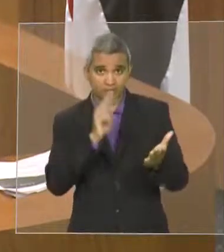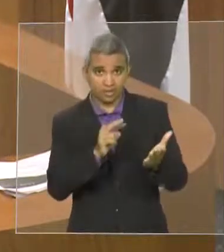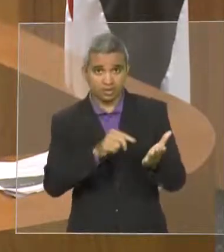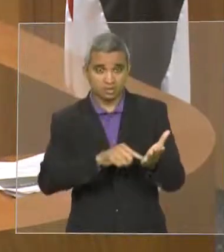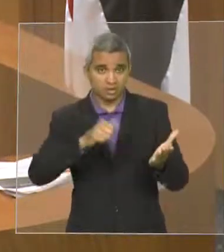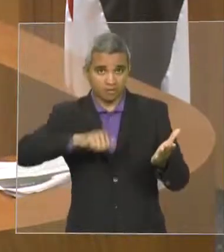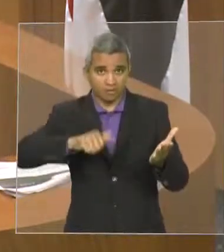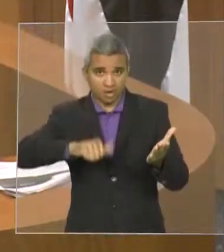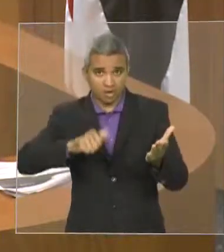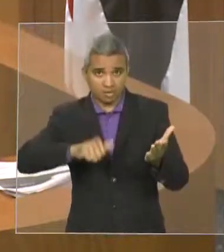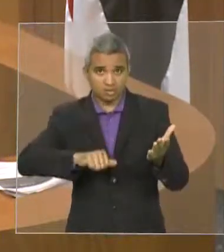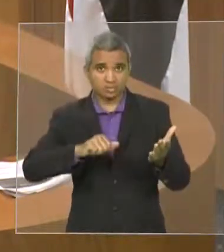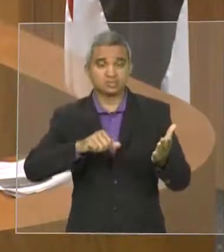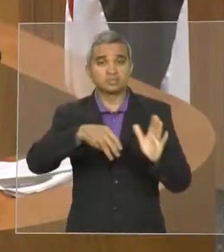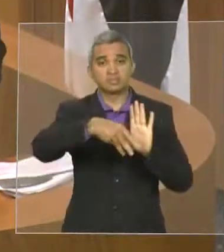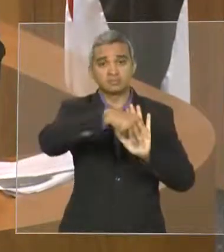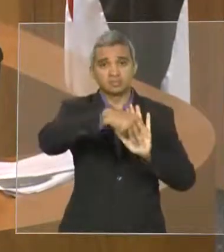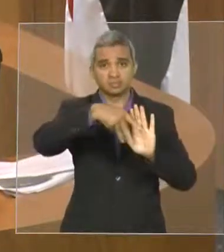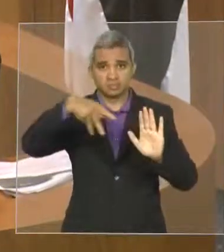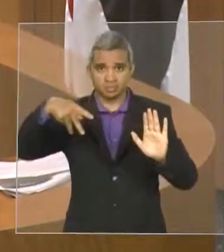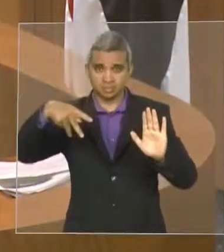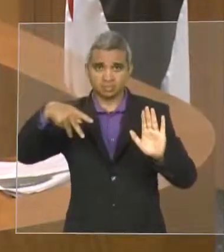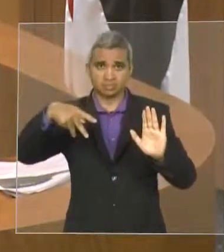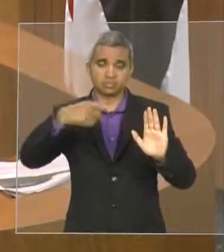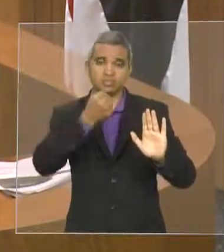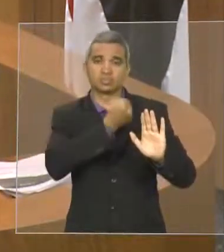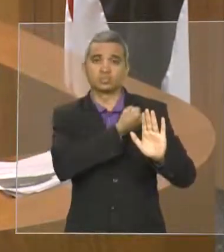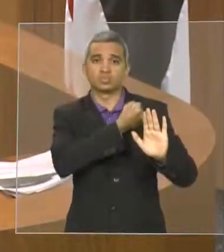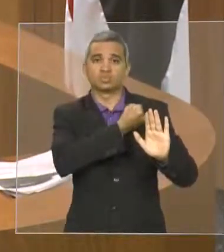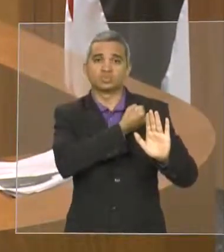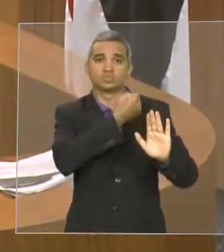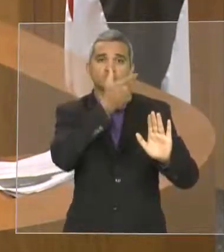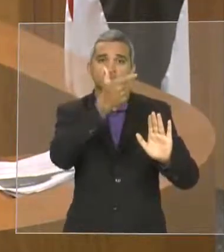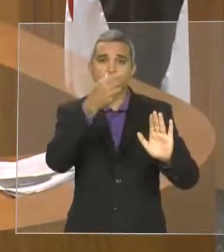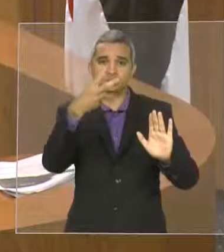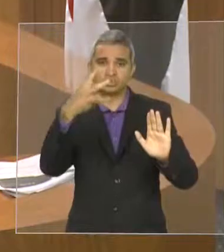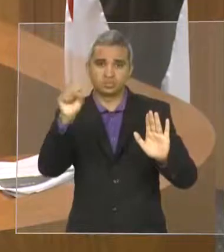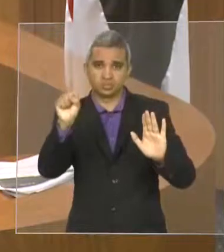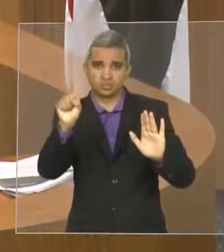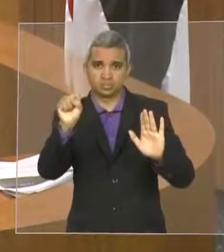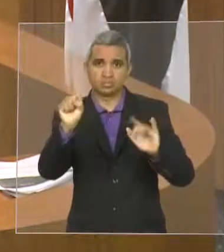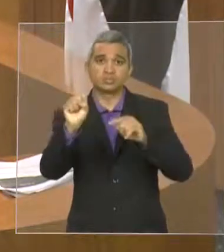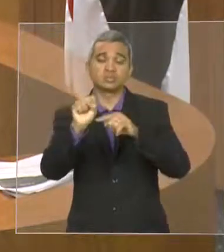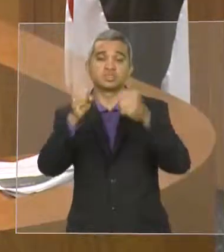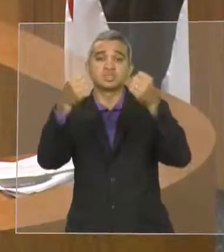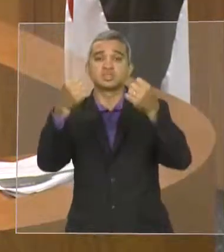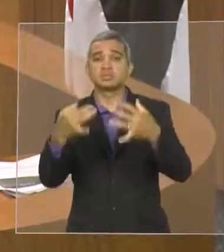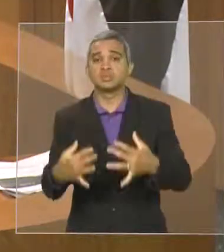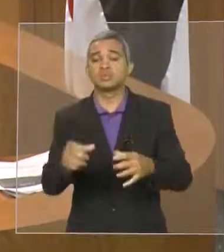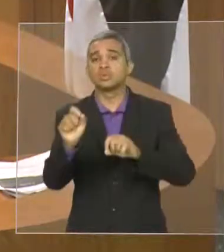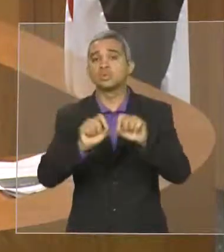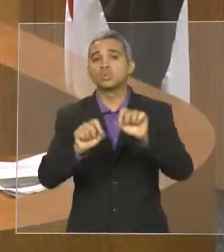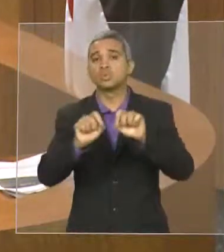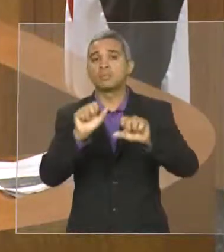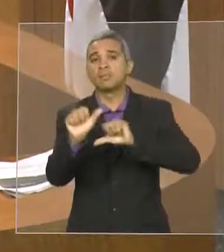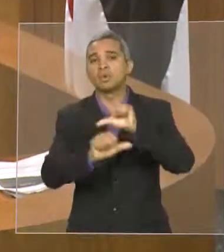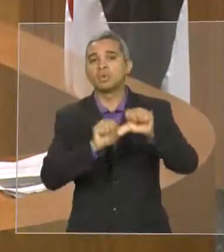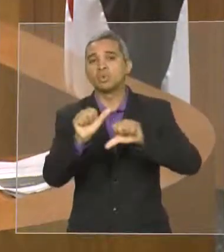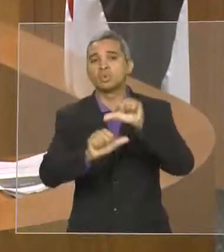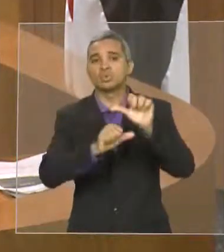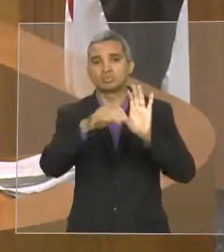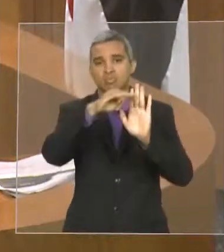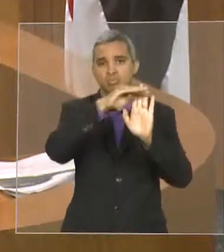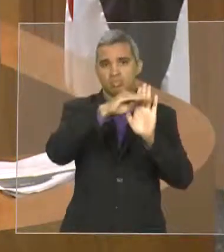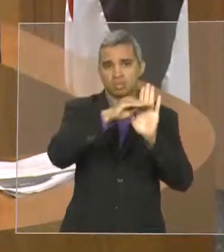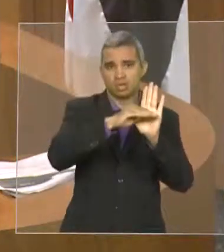medida provisória número 238, que trata da alteração do programa Mais